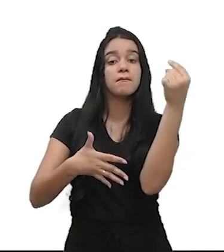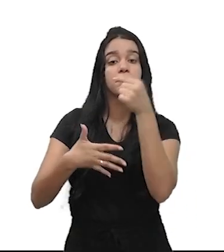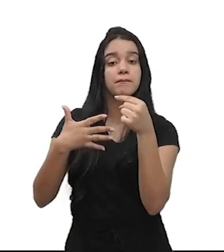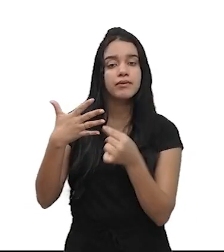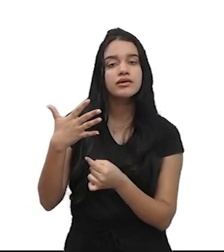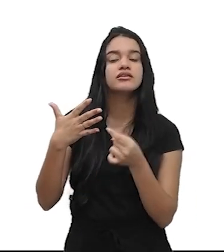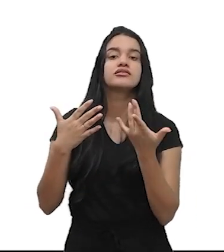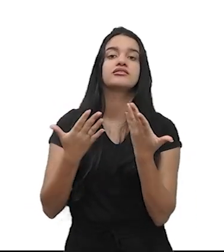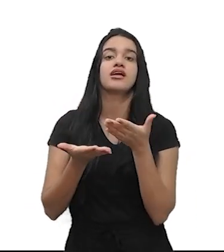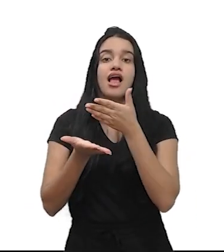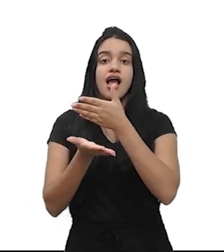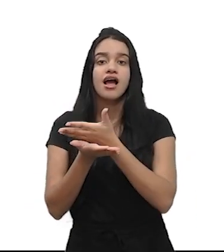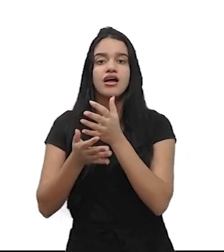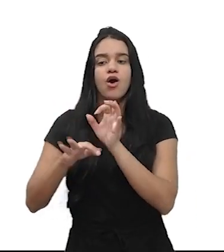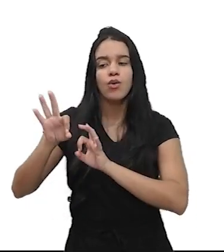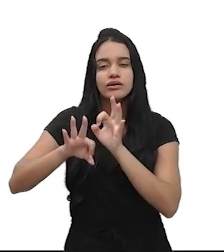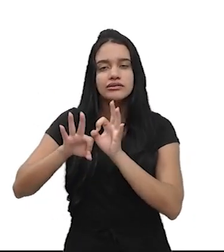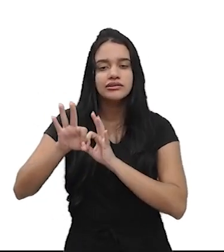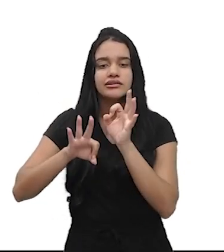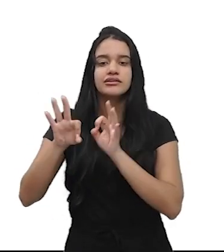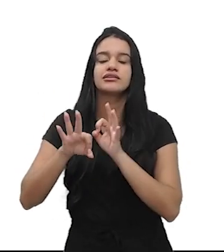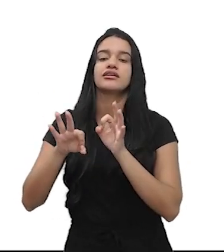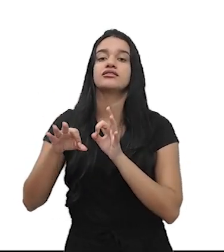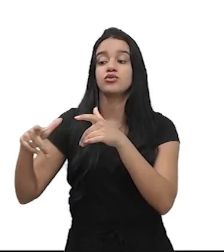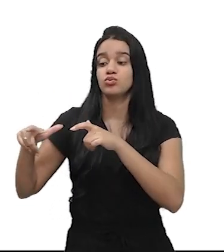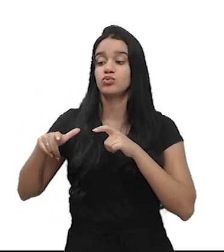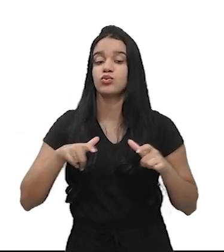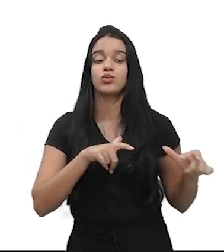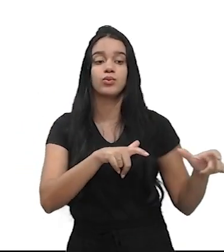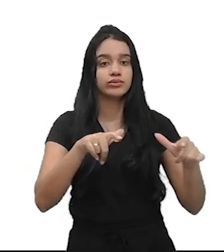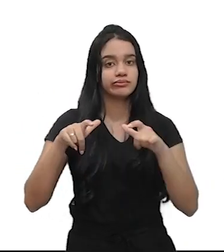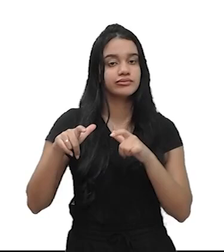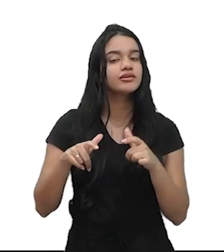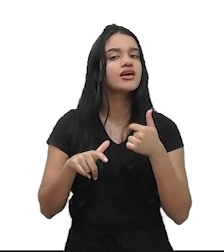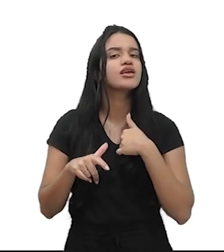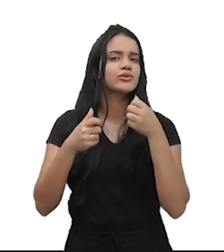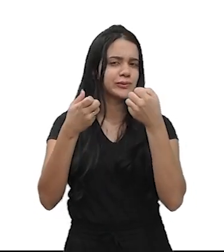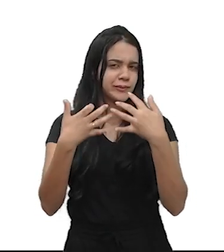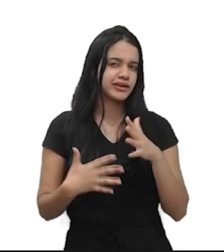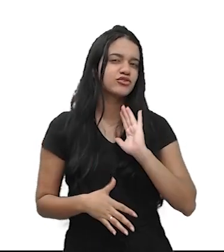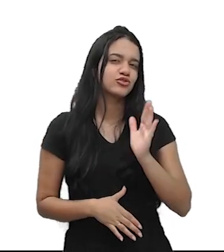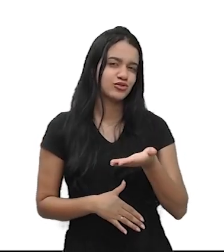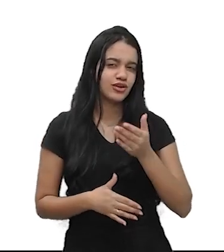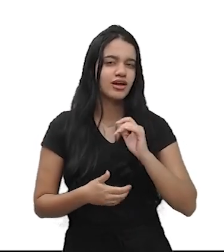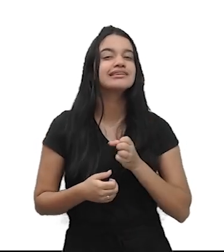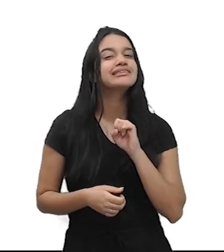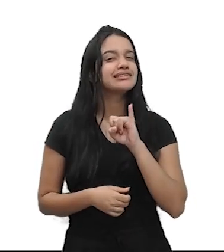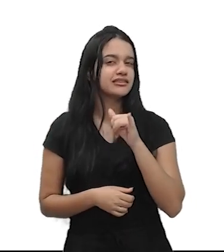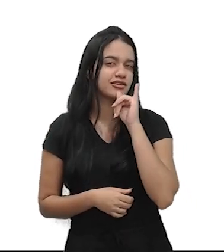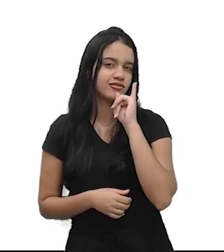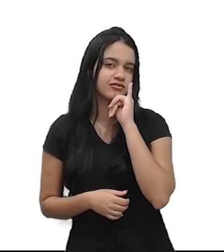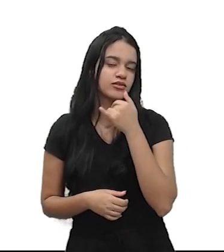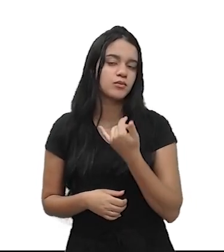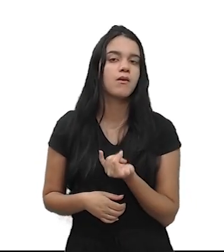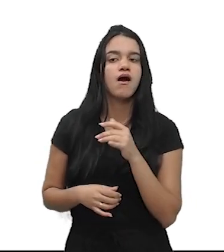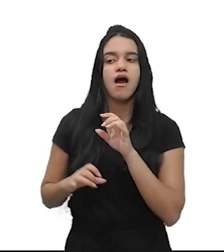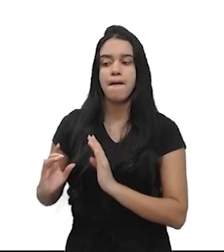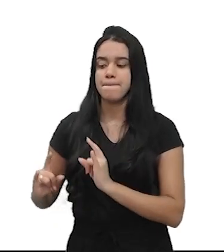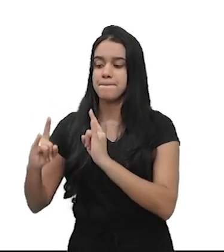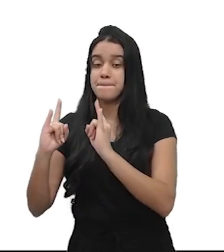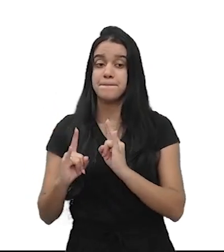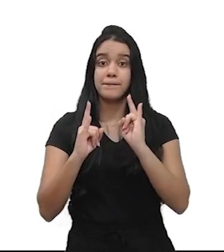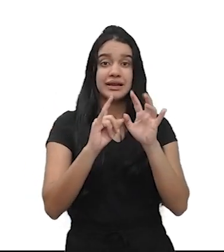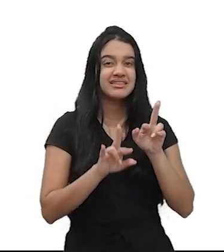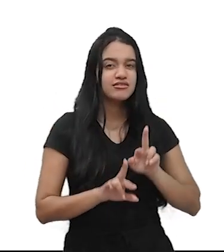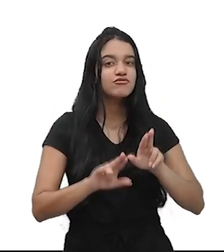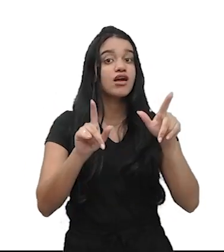A divisão de ocupação, que é a distribuição dos espaços na planta, aquilo que eu havia falado. Se tiver prédios diferentes, vai ter que ter equipes